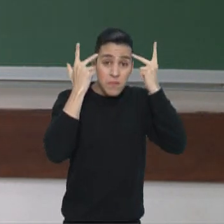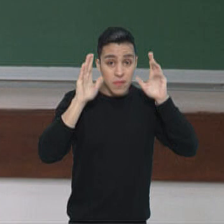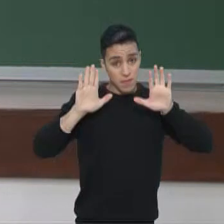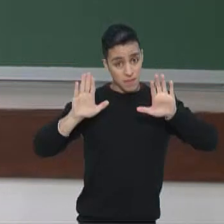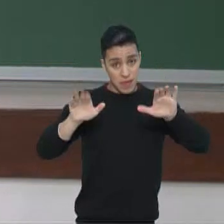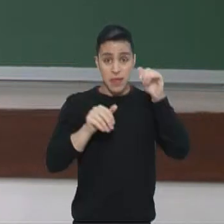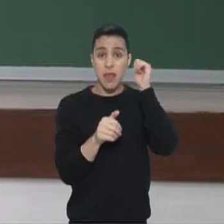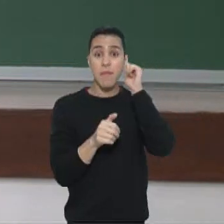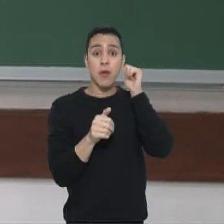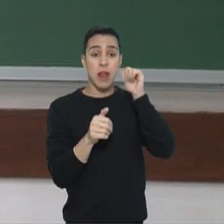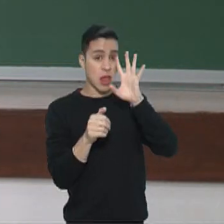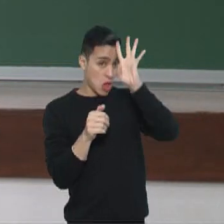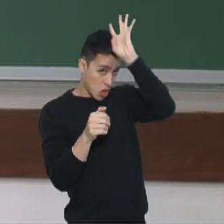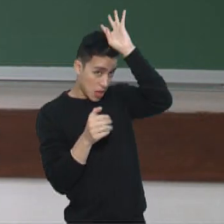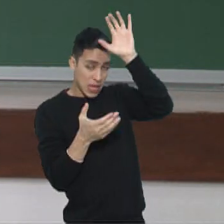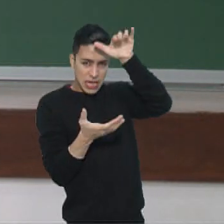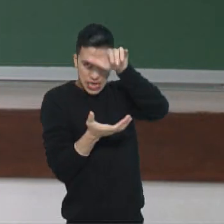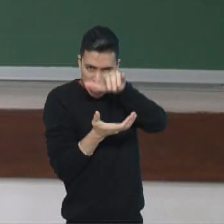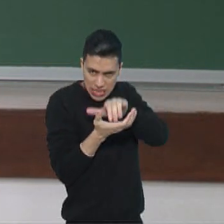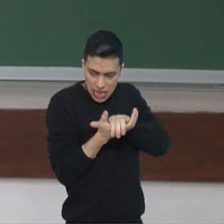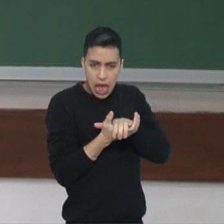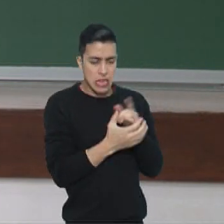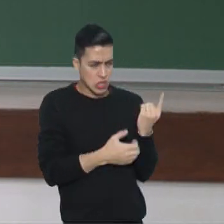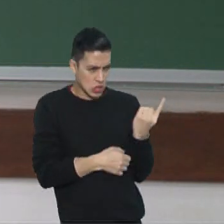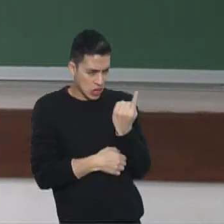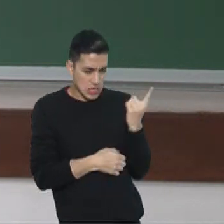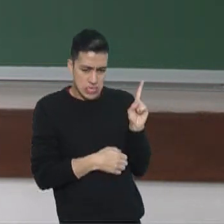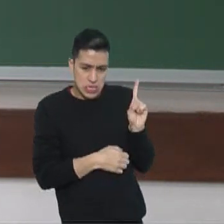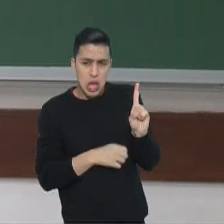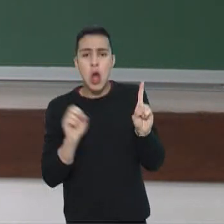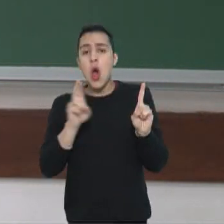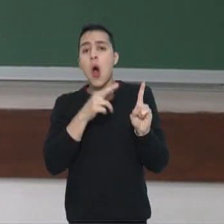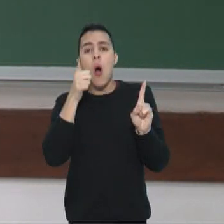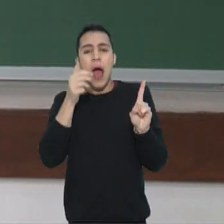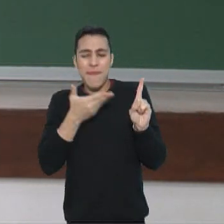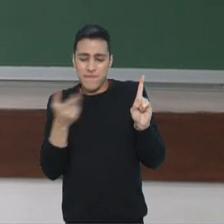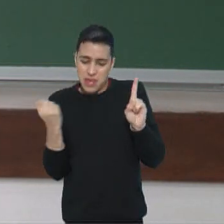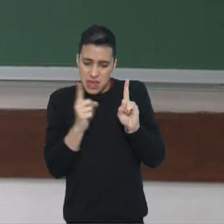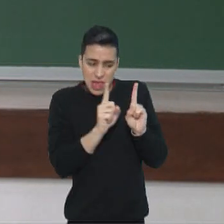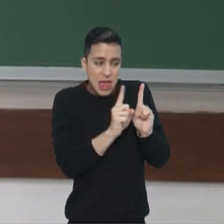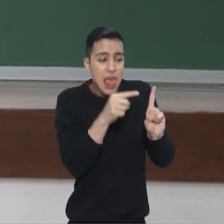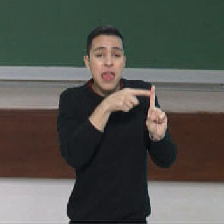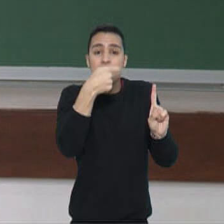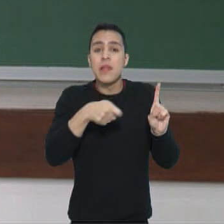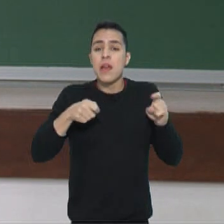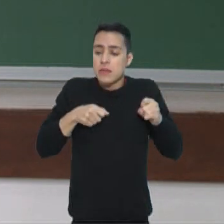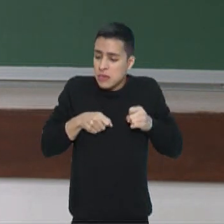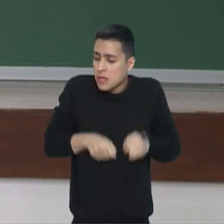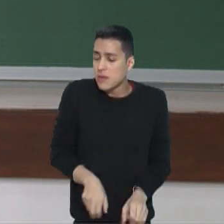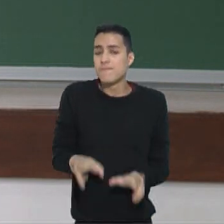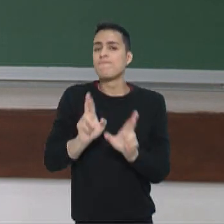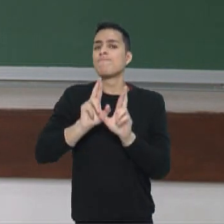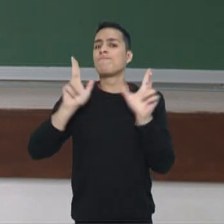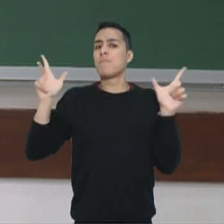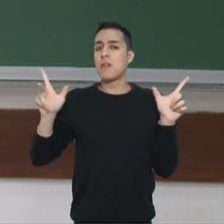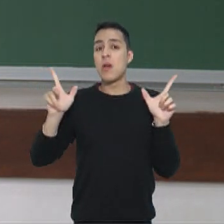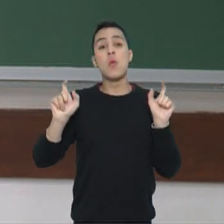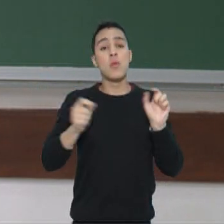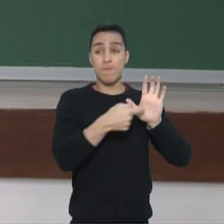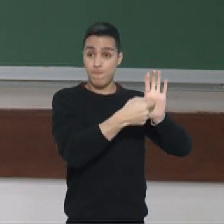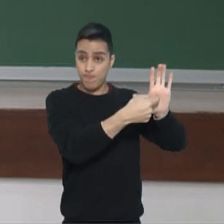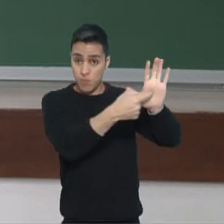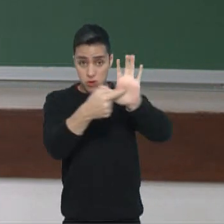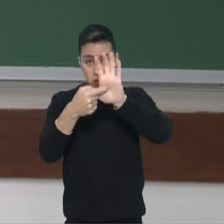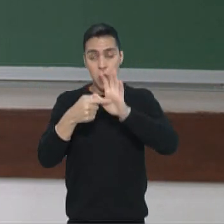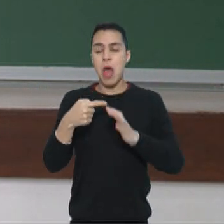romana fosse casada e precisasse sair sozinha ou com a companhia das amigas, ela deveria usar uma roupa diferenciada para mostrar